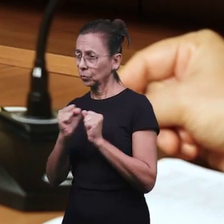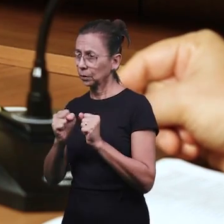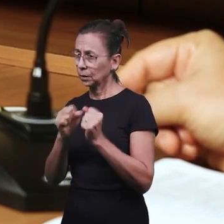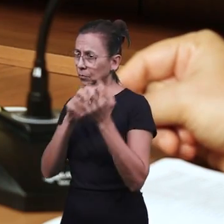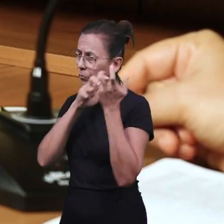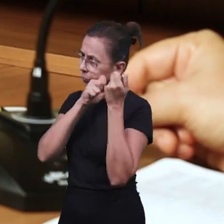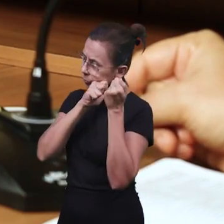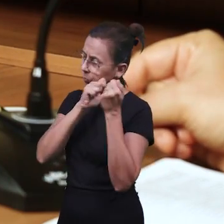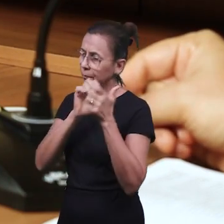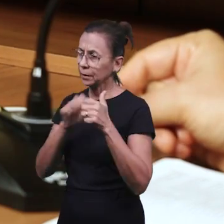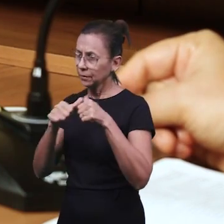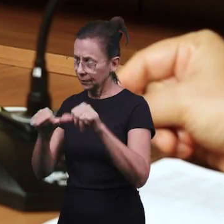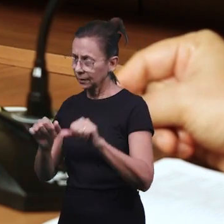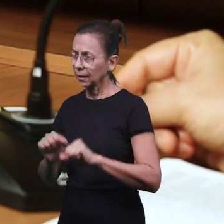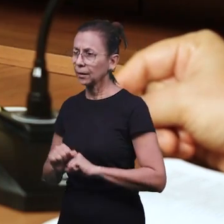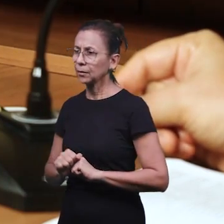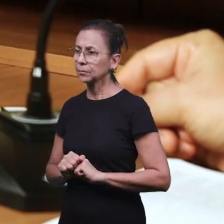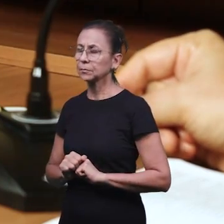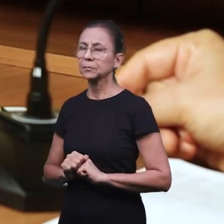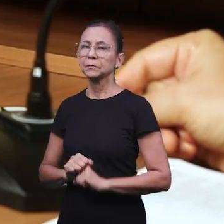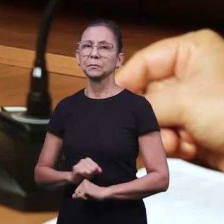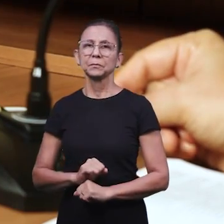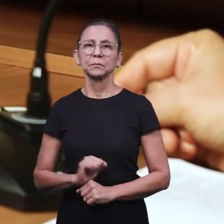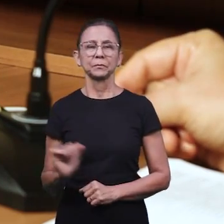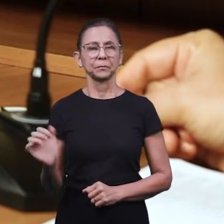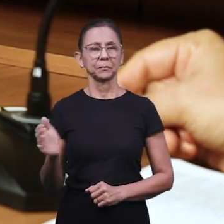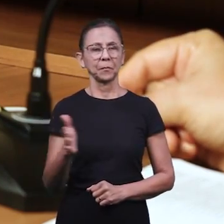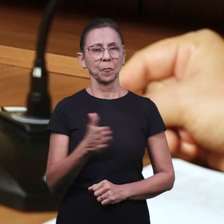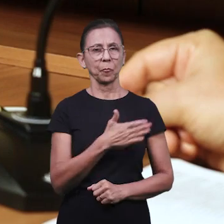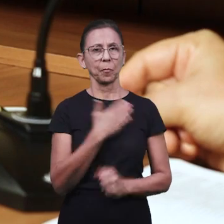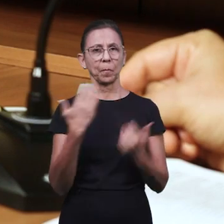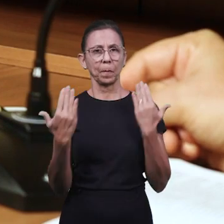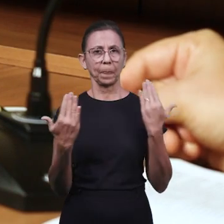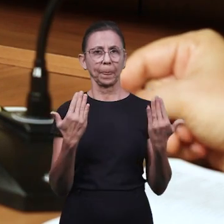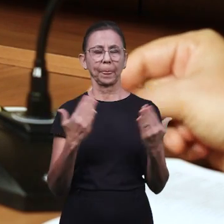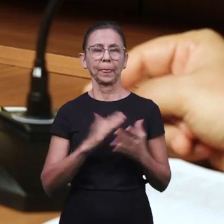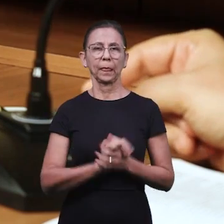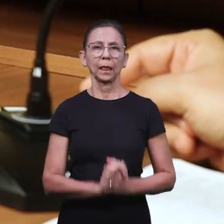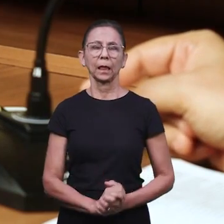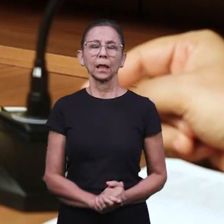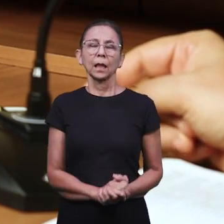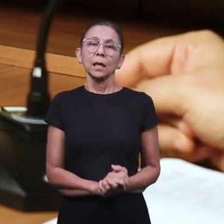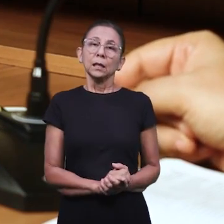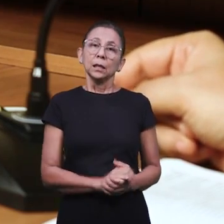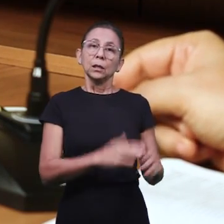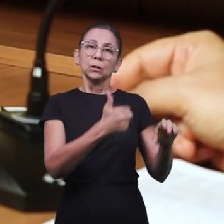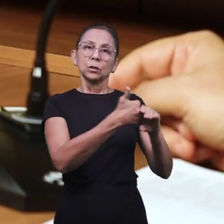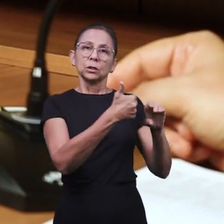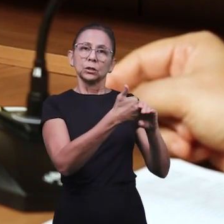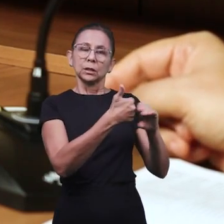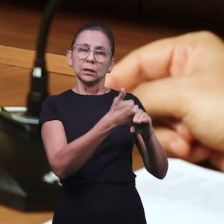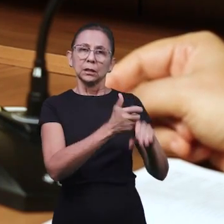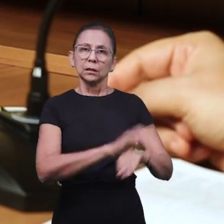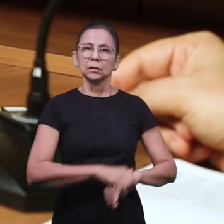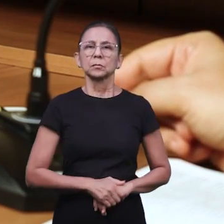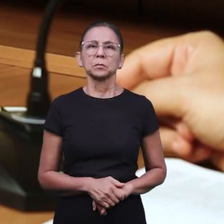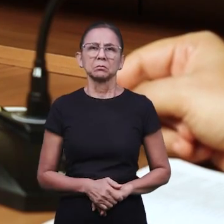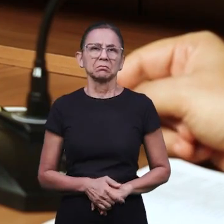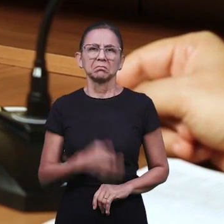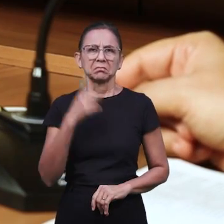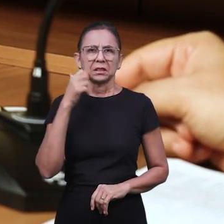ele pousar. Há um cristianismo que não dá lugar para o Espírito Santo pousar, nem conta com ele. Não é o nosso caso.